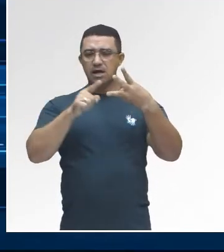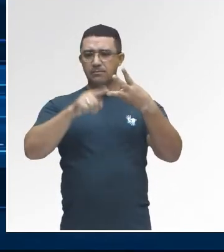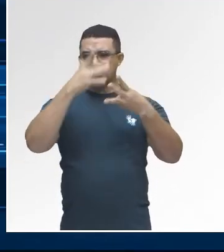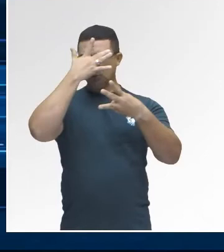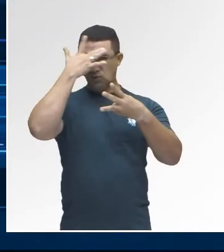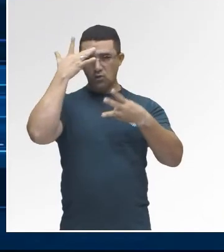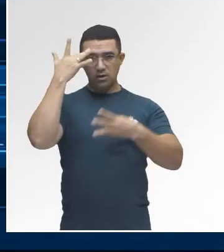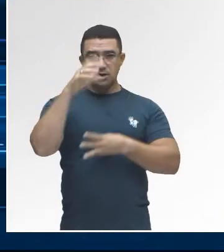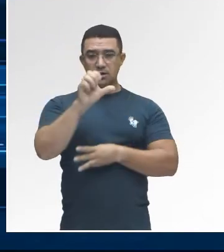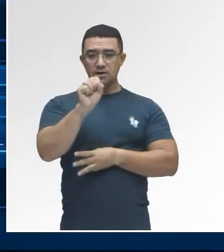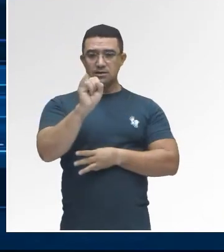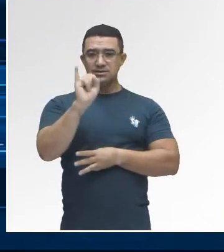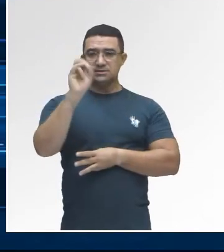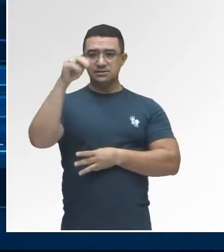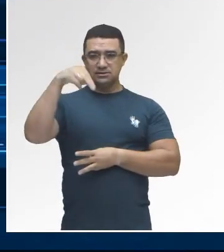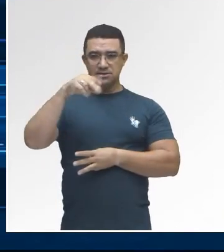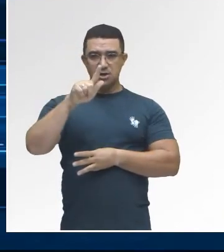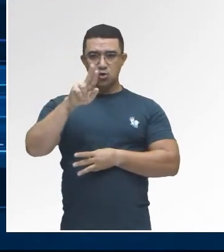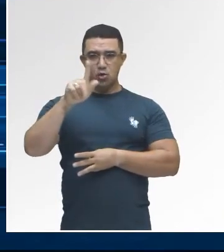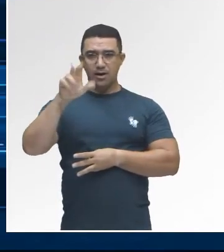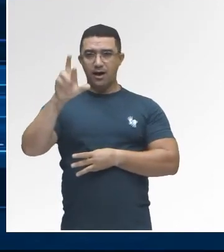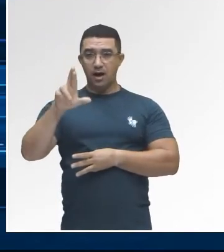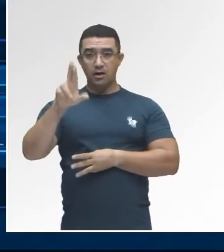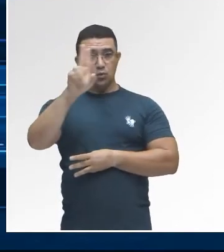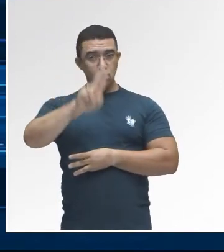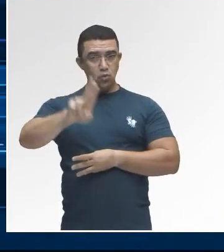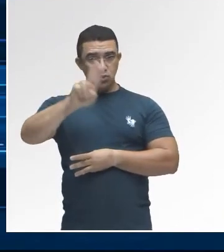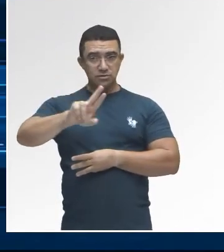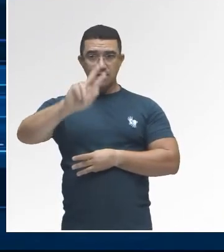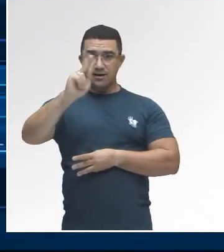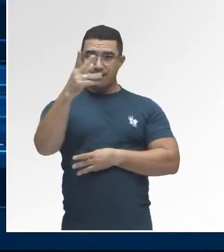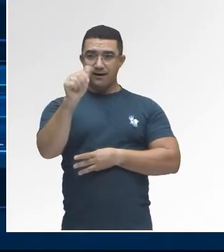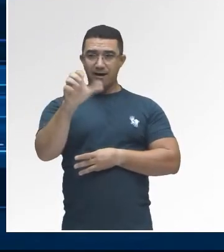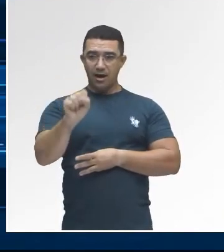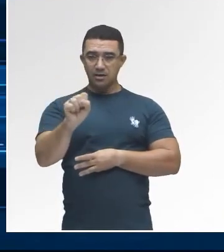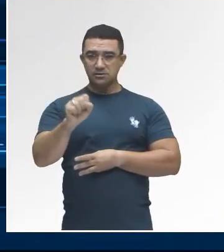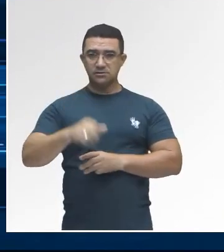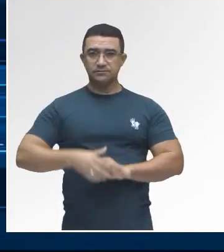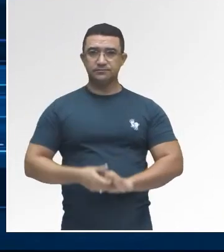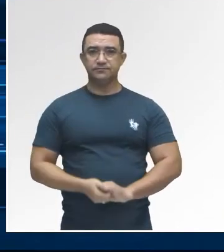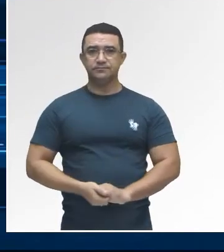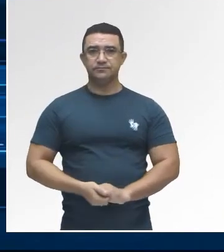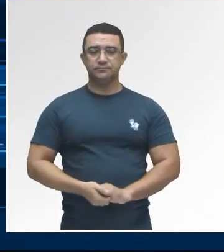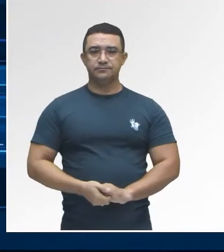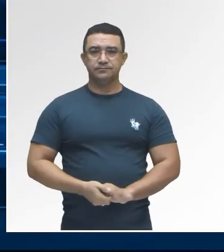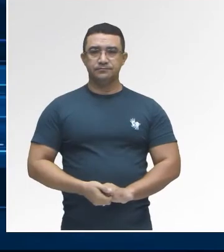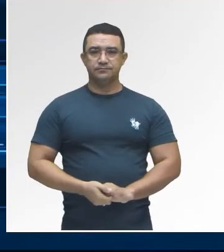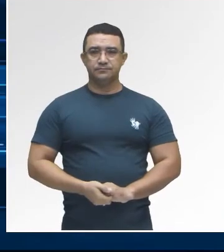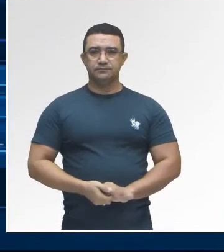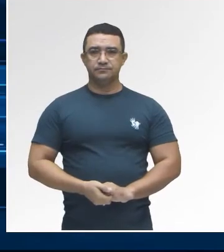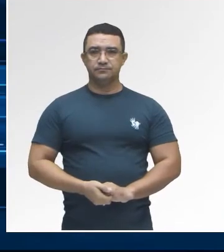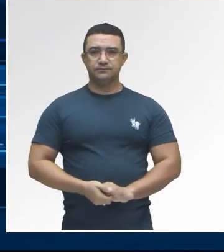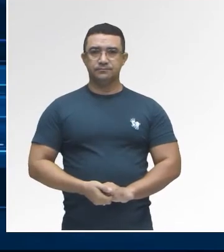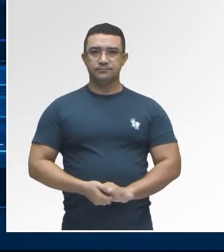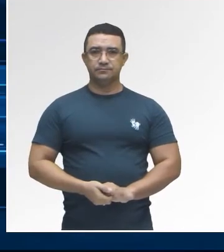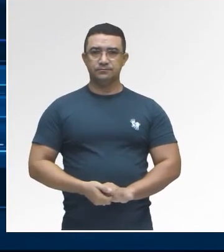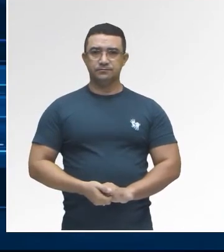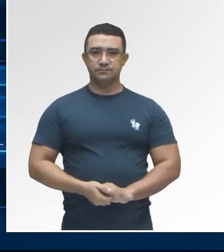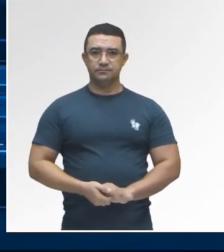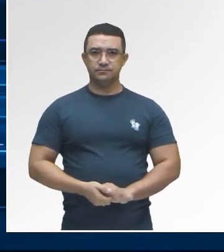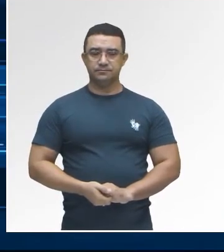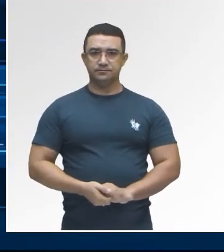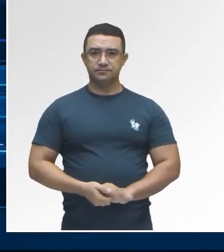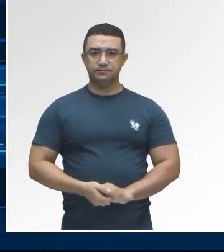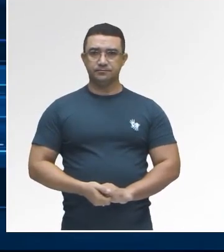has. Ok? Então, assim, você tem o have para as outras pessoas, ok? Para as demais pessoas, tanto